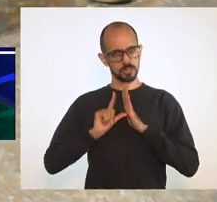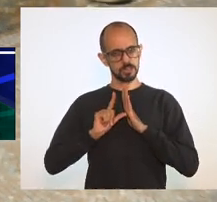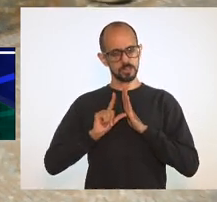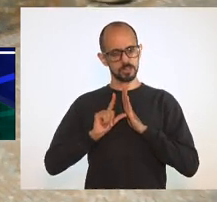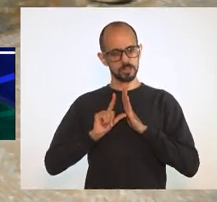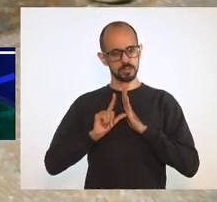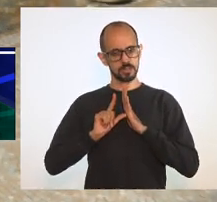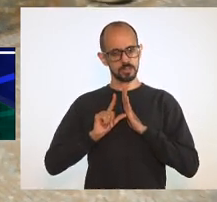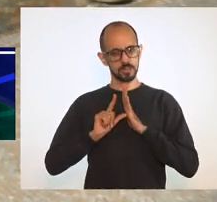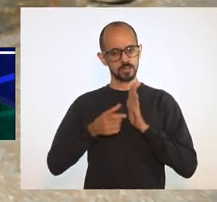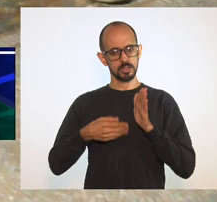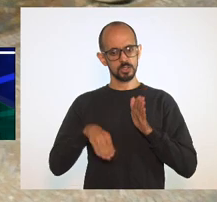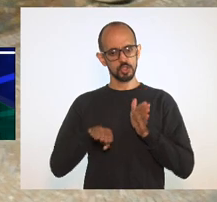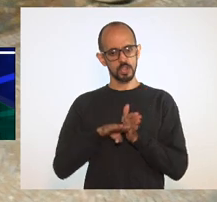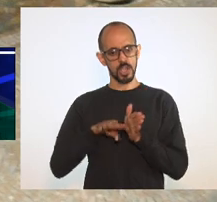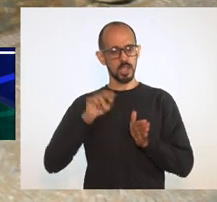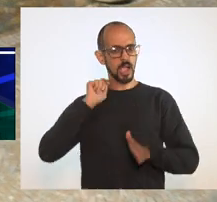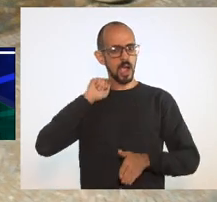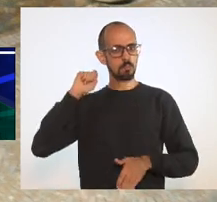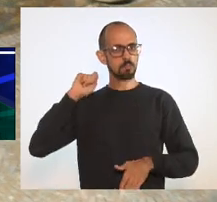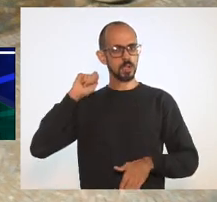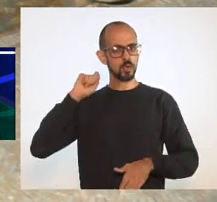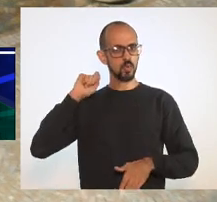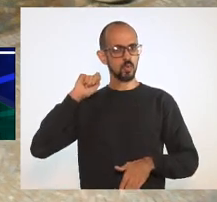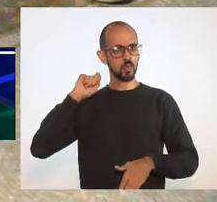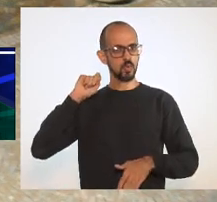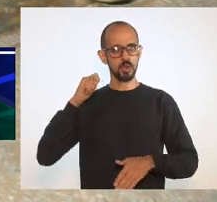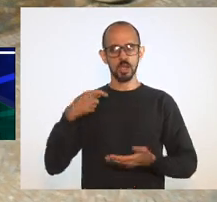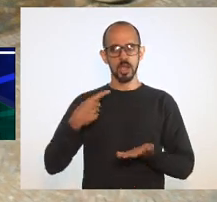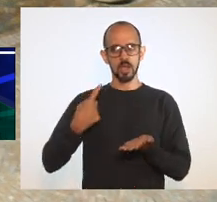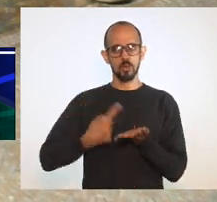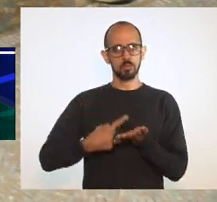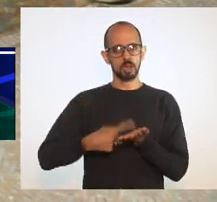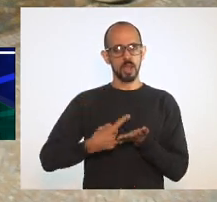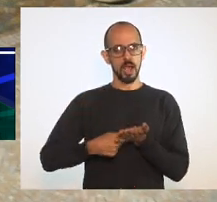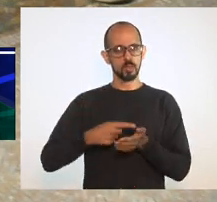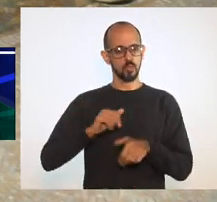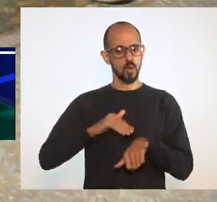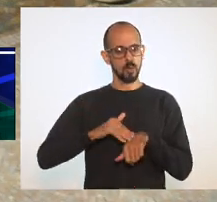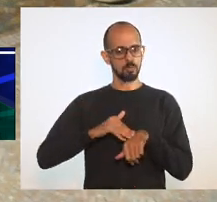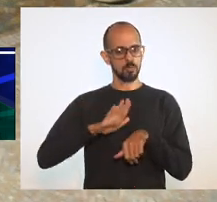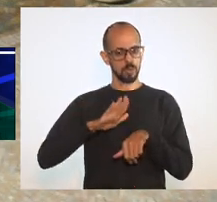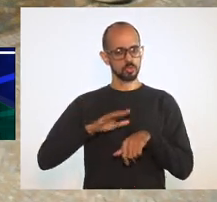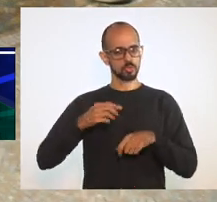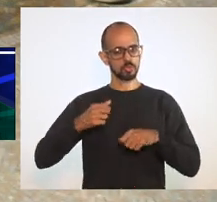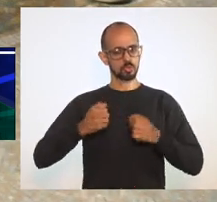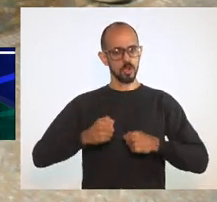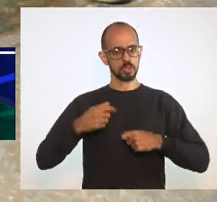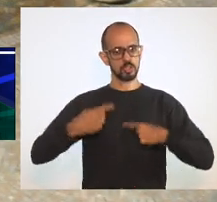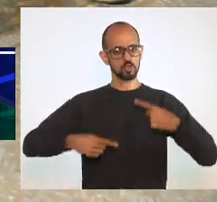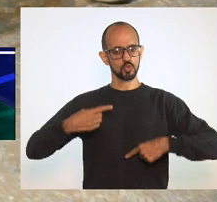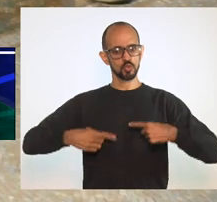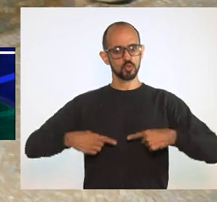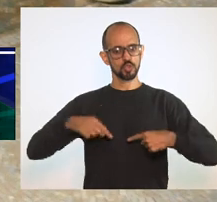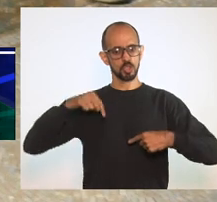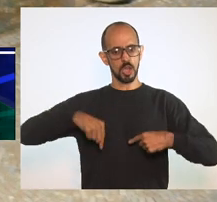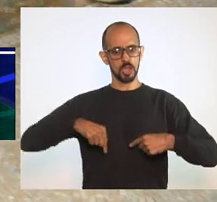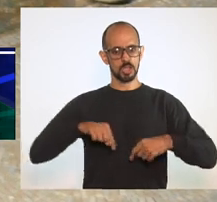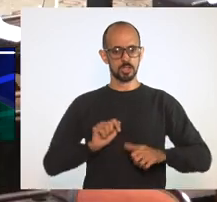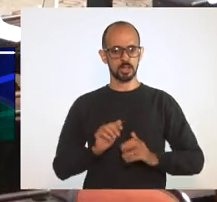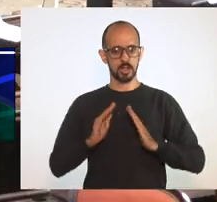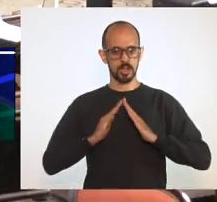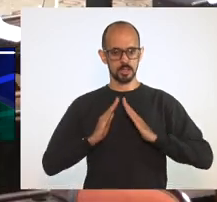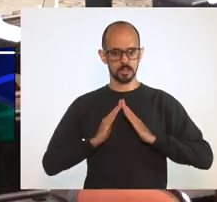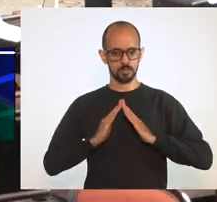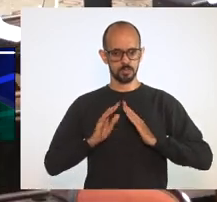antes que chegue aí abril, quando é previsionado aí o aumento, nós possamos discutir aqui na casa. Presidente.